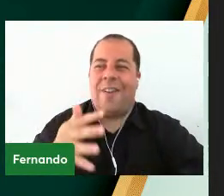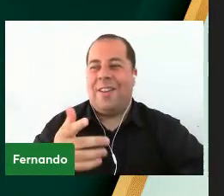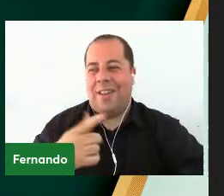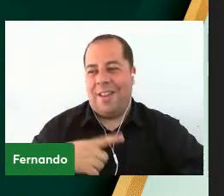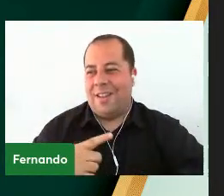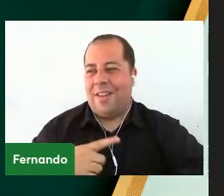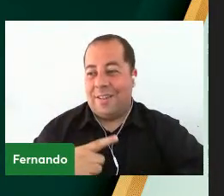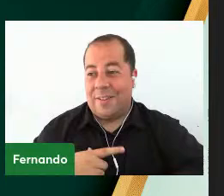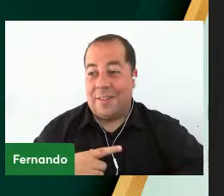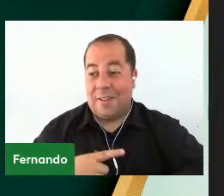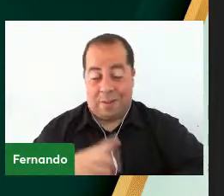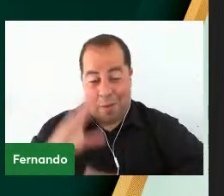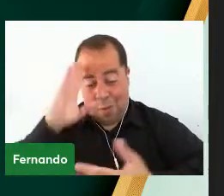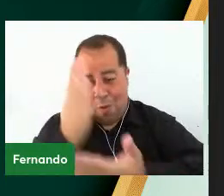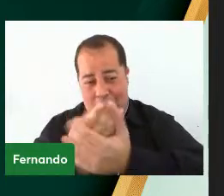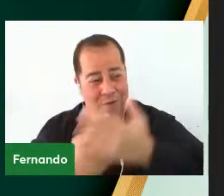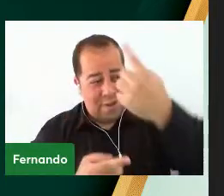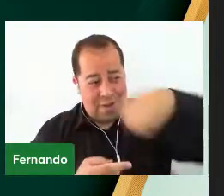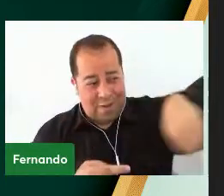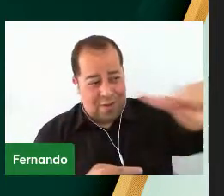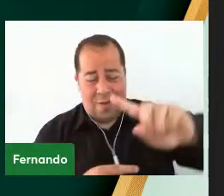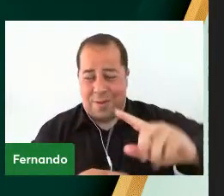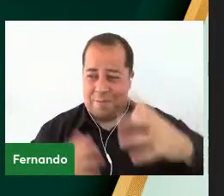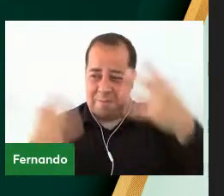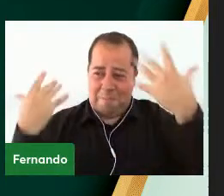com toda a equipe da Unipampa. Parabéns.